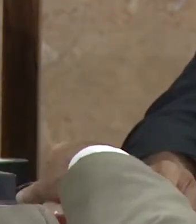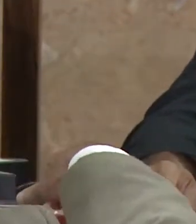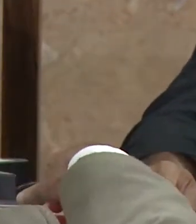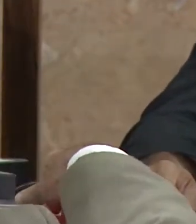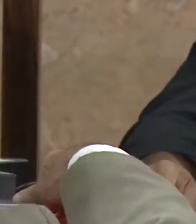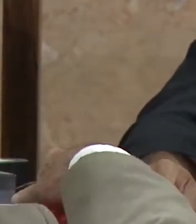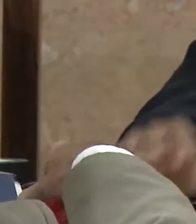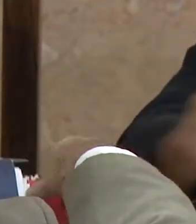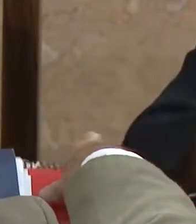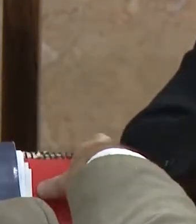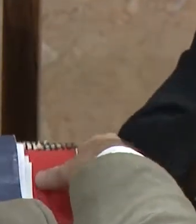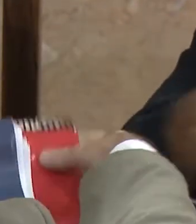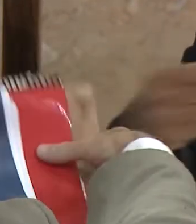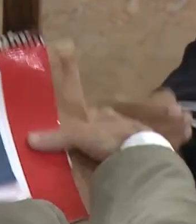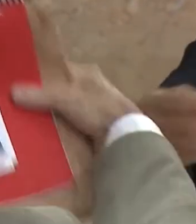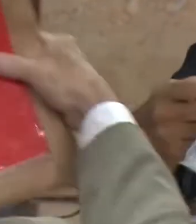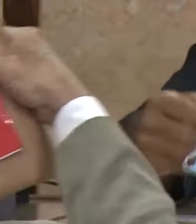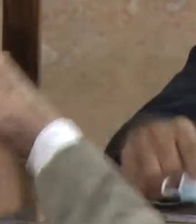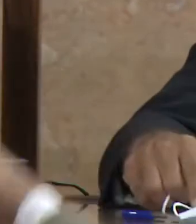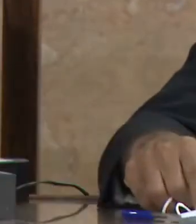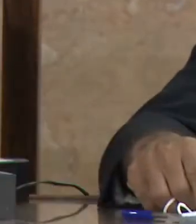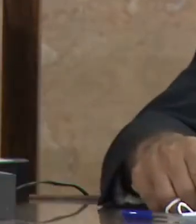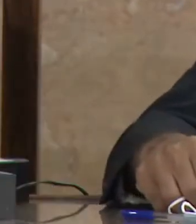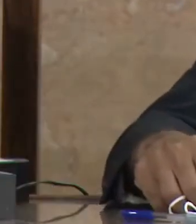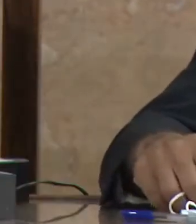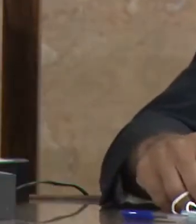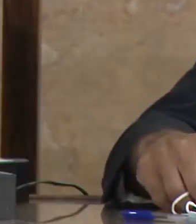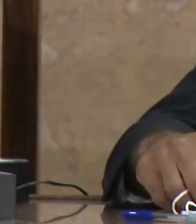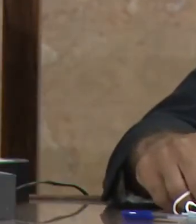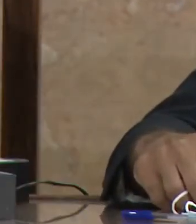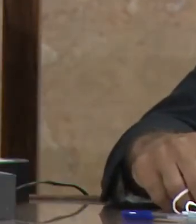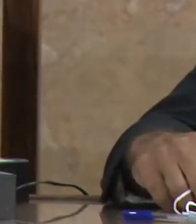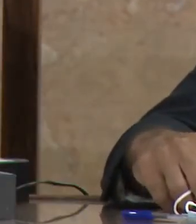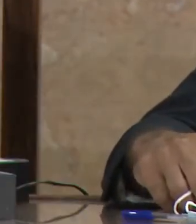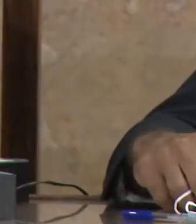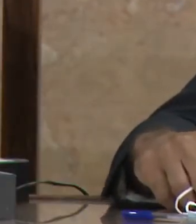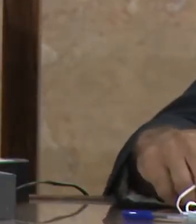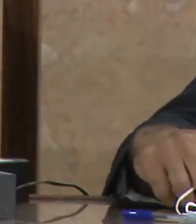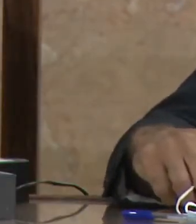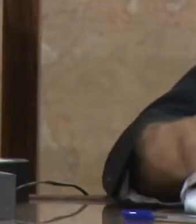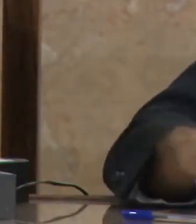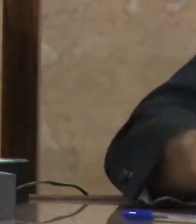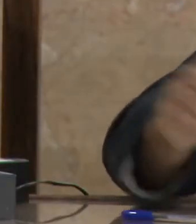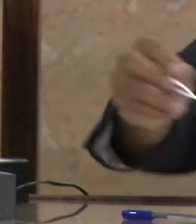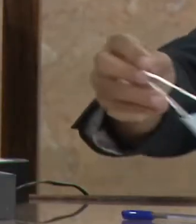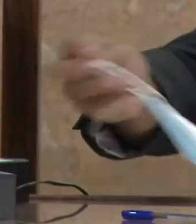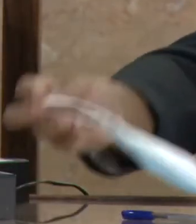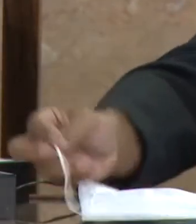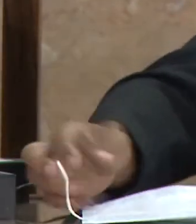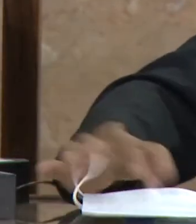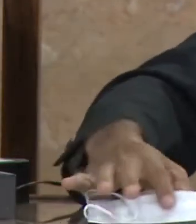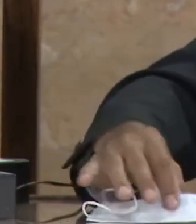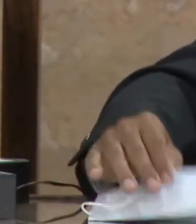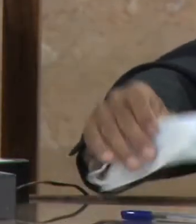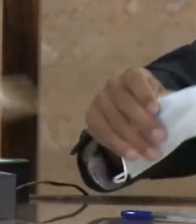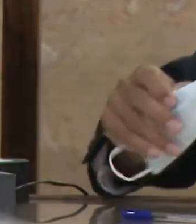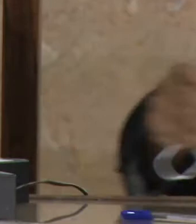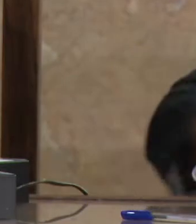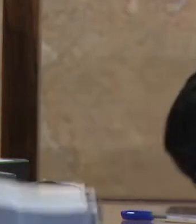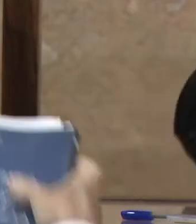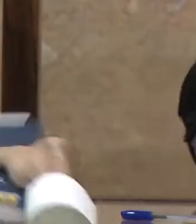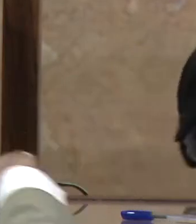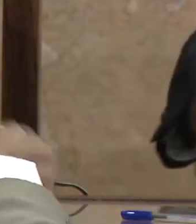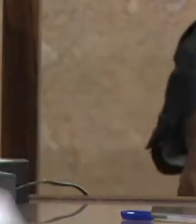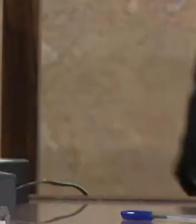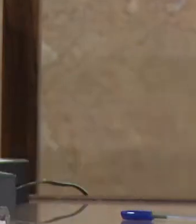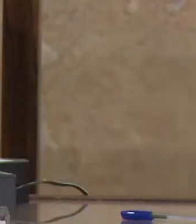183/2020, que denomina o Orador Público Praça Maria Fernandes de Araújo, a praça a ser concluída na confluência